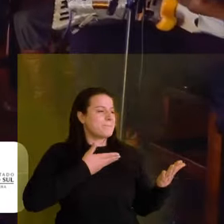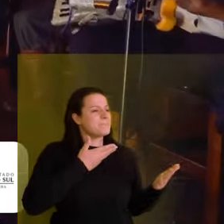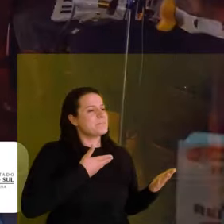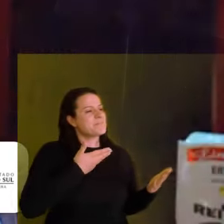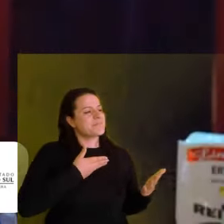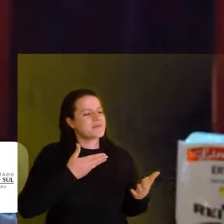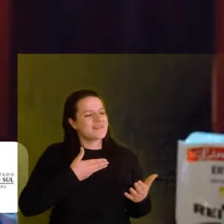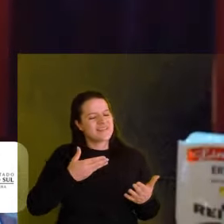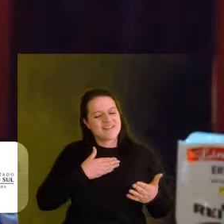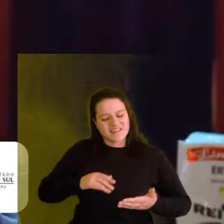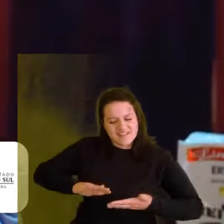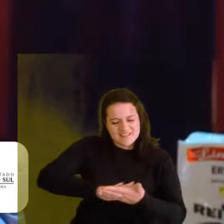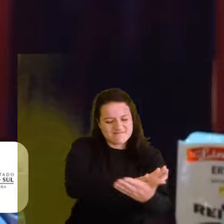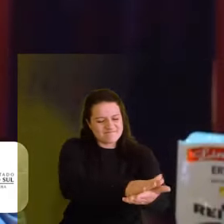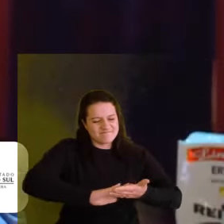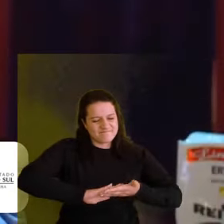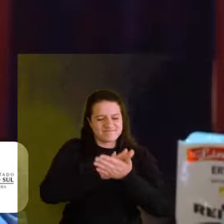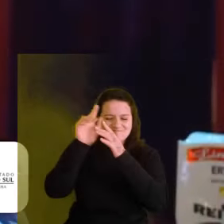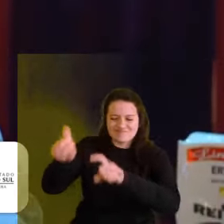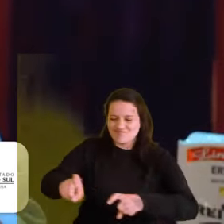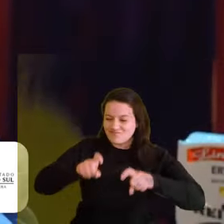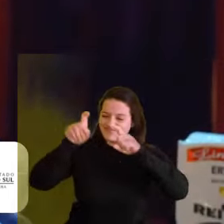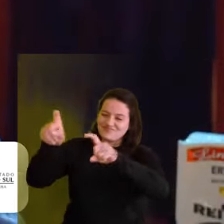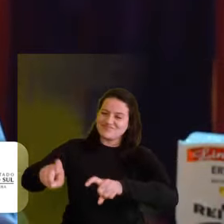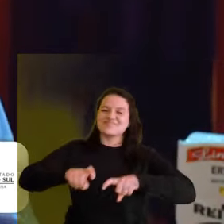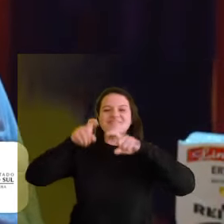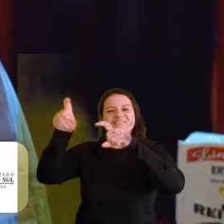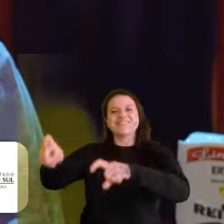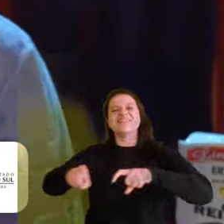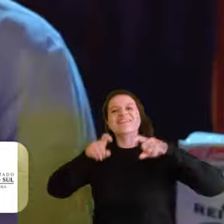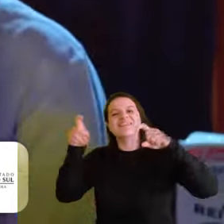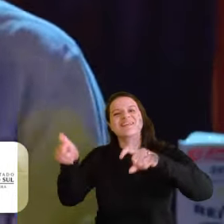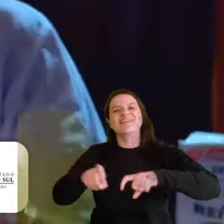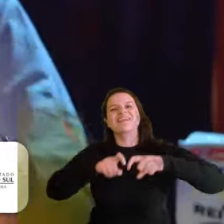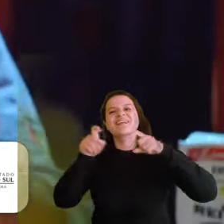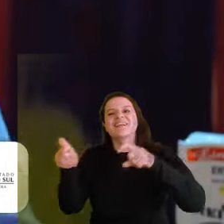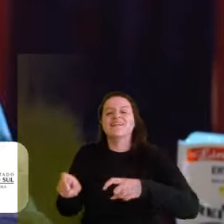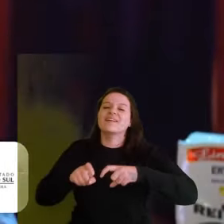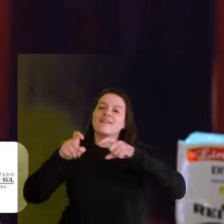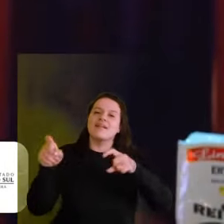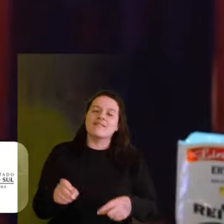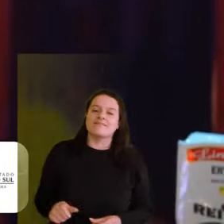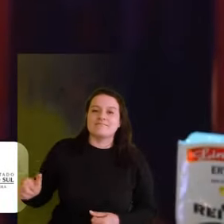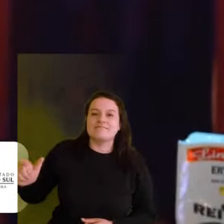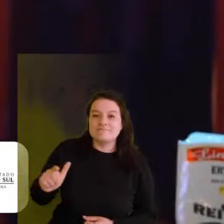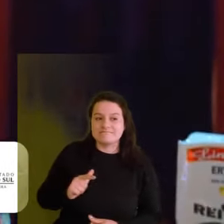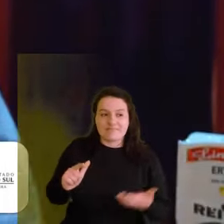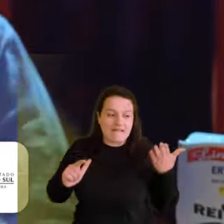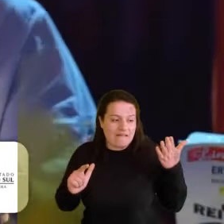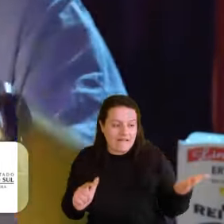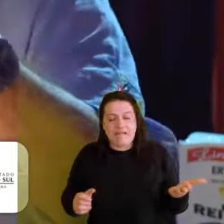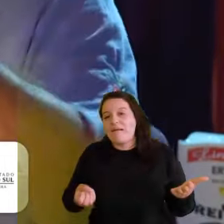coice, arranchado e valente a camperiar comigo. Que feia no braço armada paixo cheira, retomo o guascaço